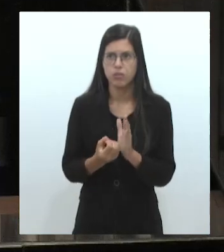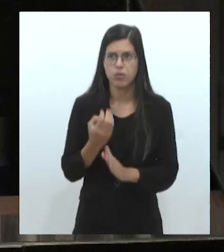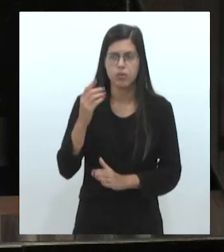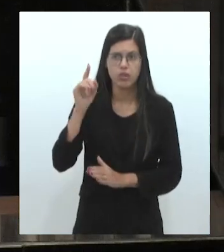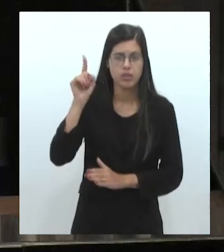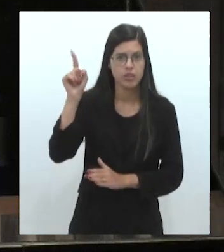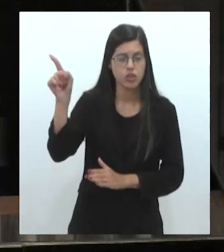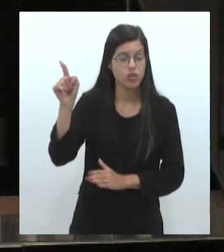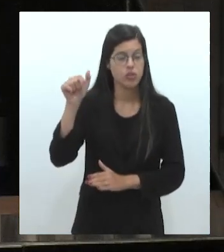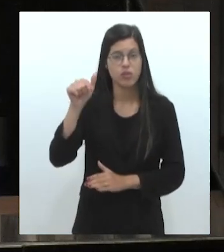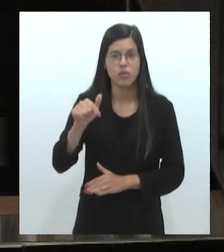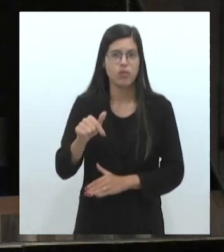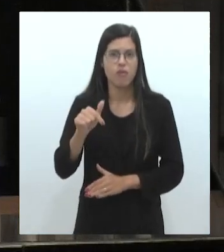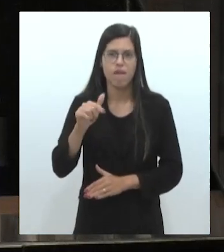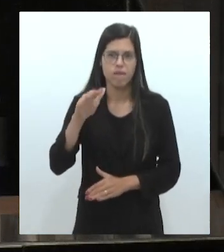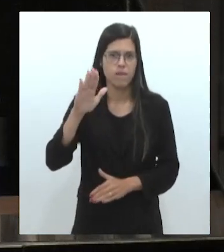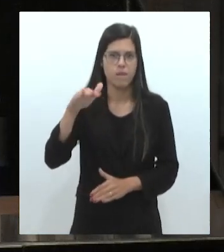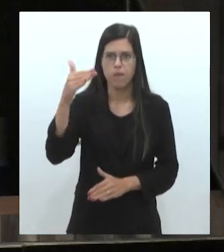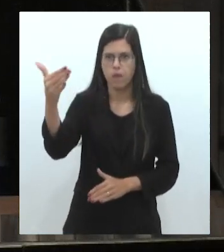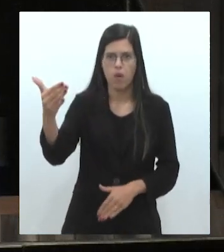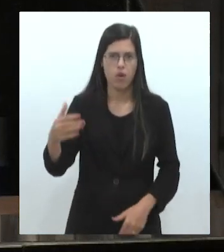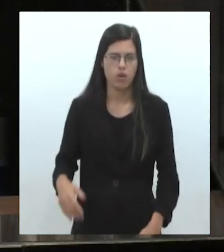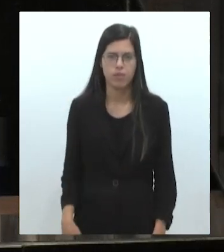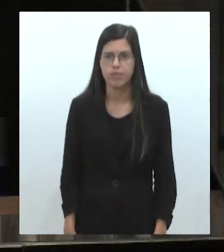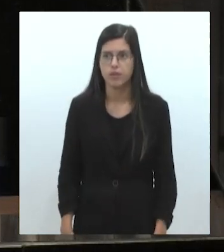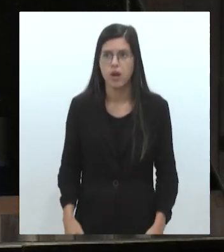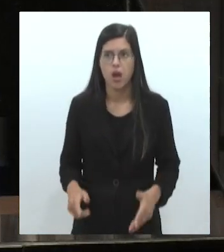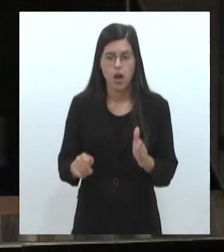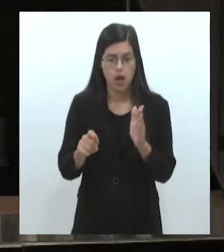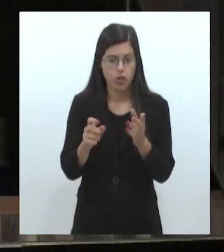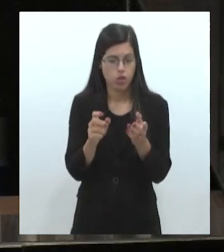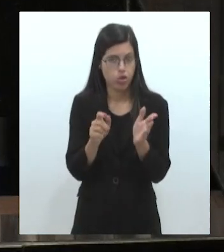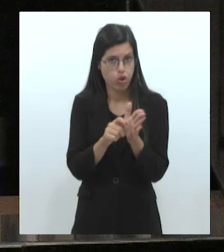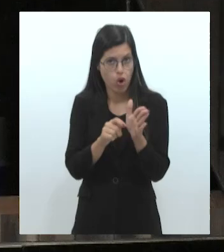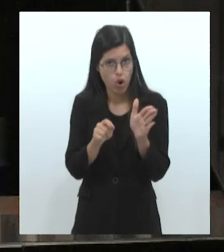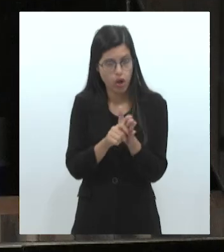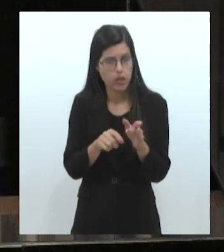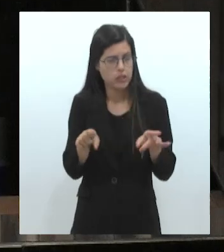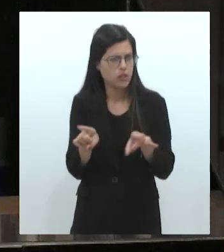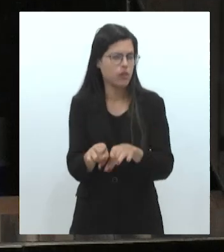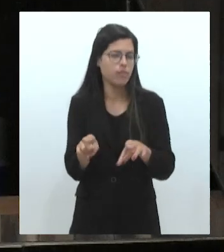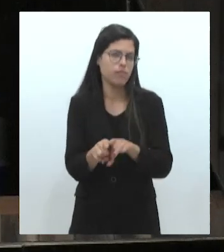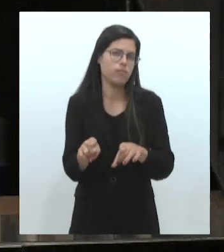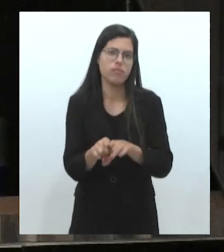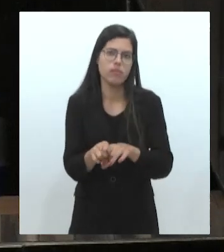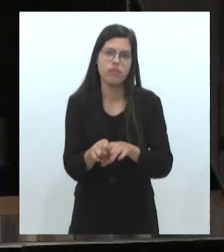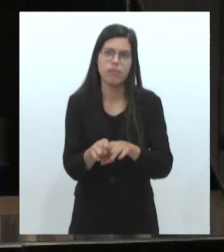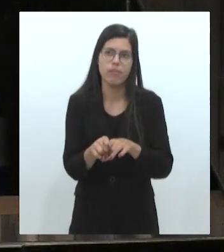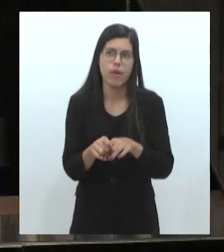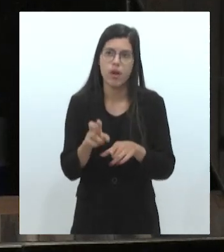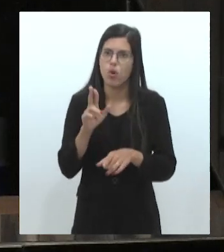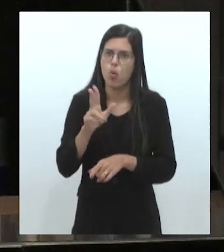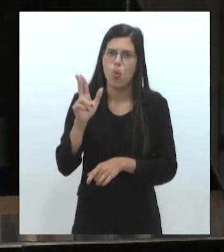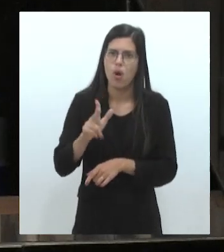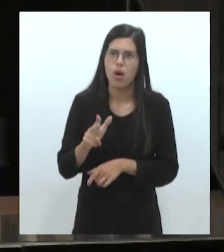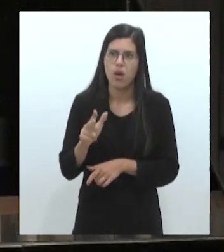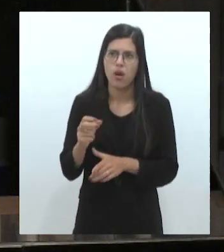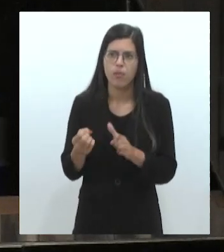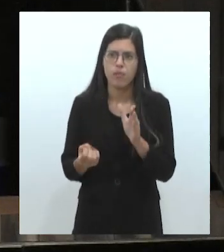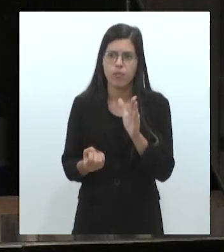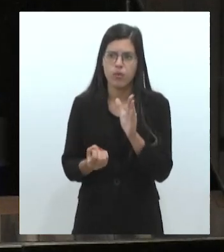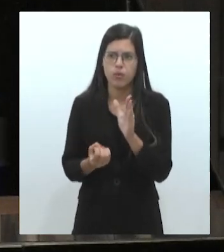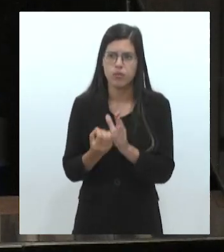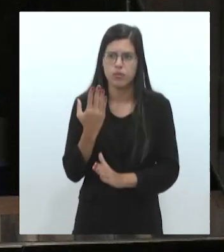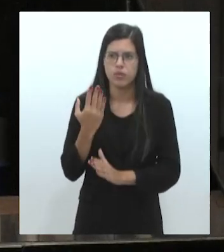não são. As drogas comercializadas nas favelas também, em sua grande maioria, não são produzidas